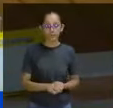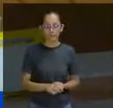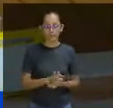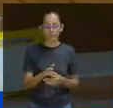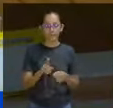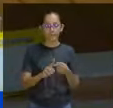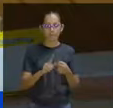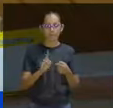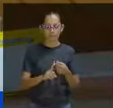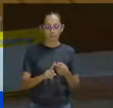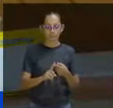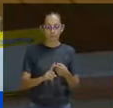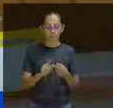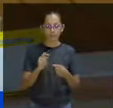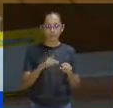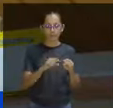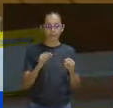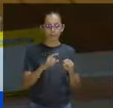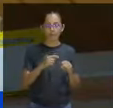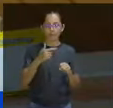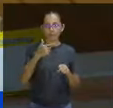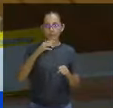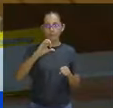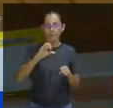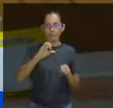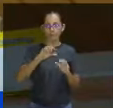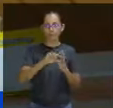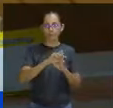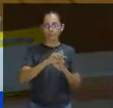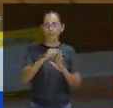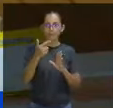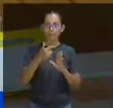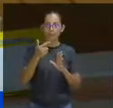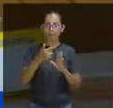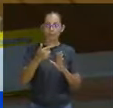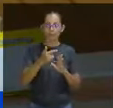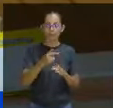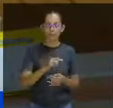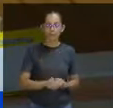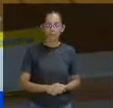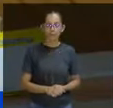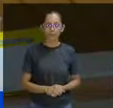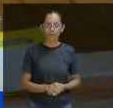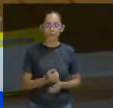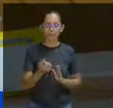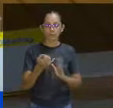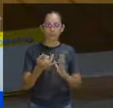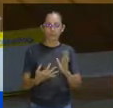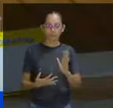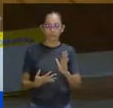o artigo 29, parágrafo 2º, eu cito aqui no voto, inclusive,